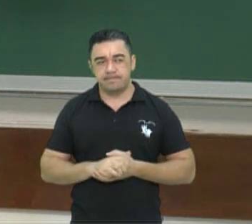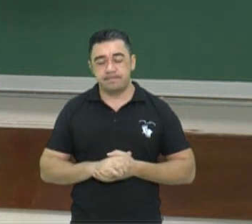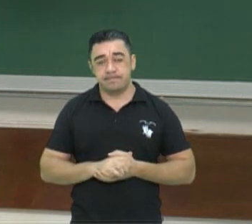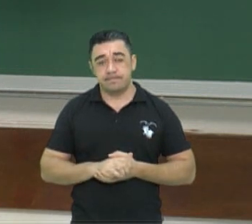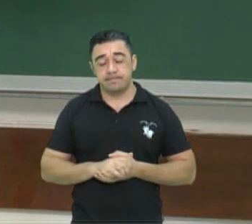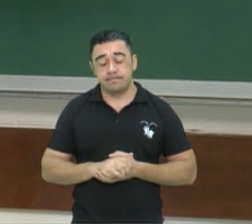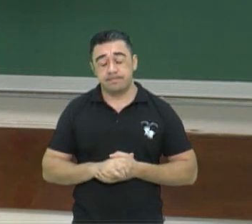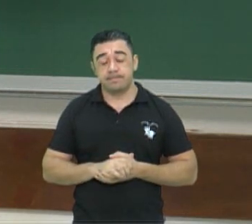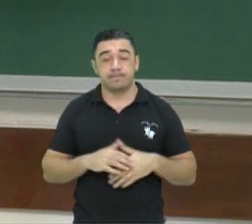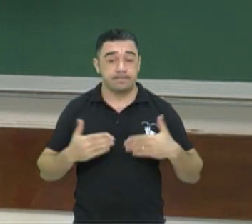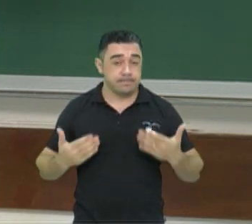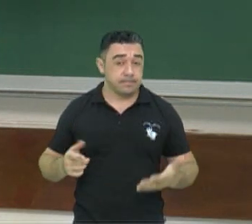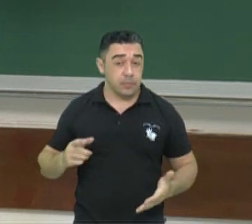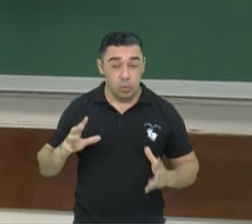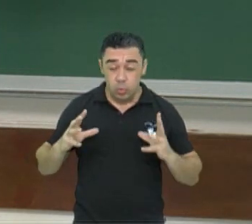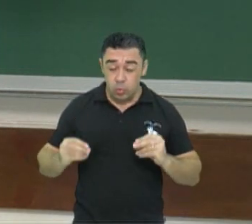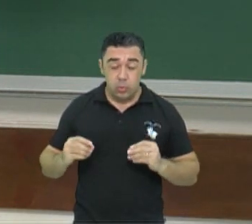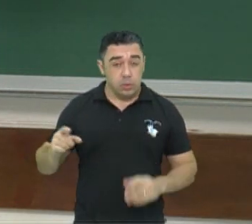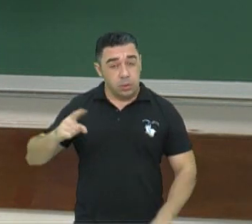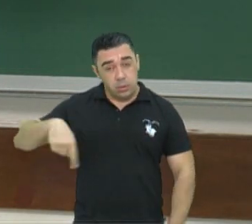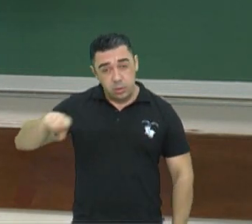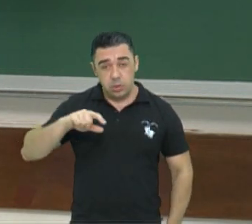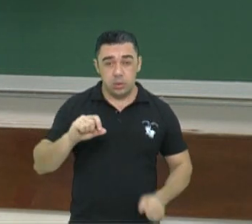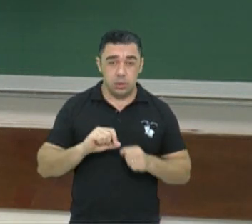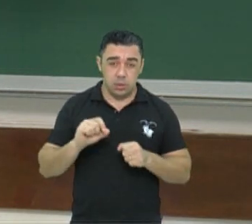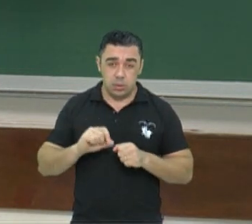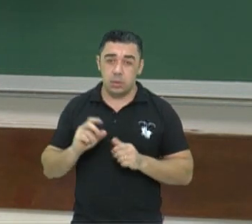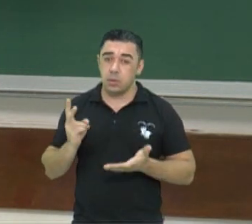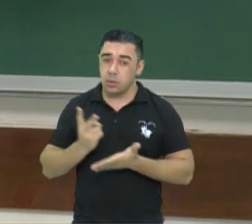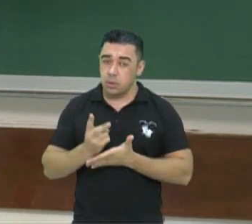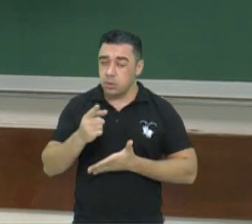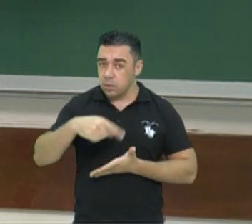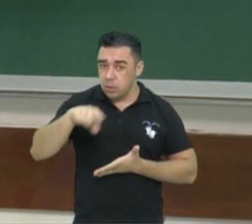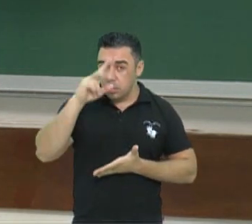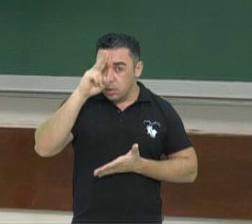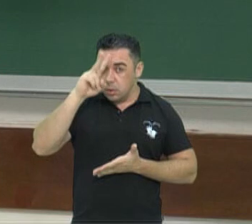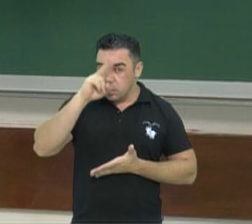assim, em todas essas situações, sempre lembre,